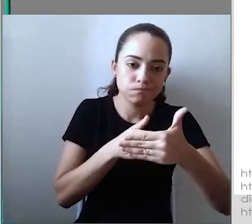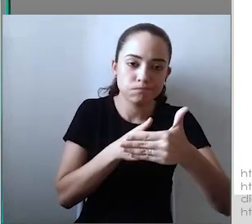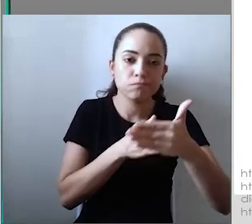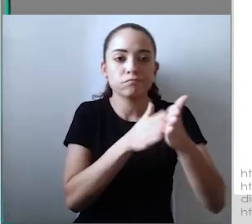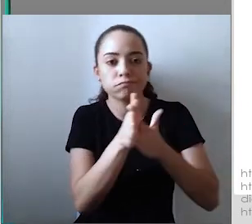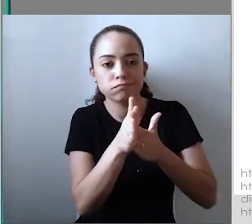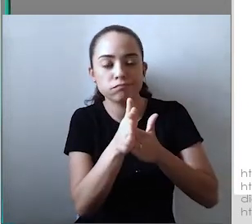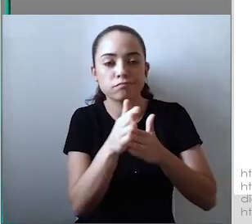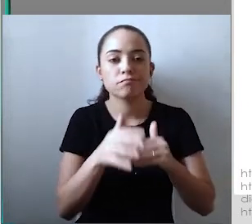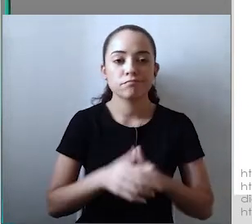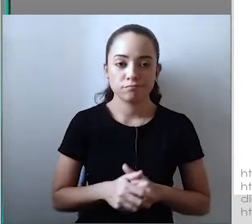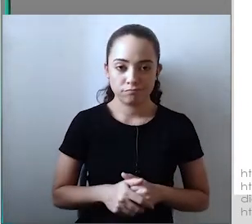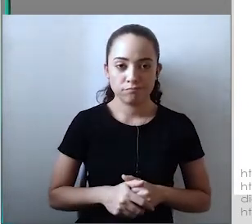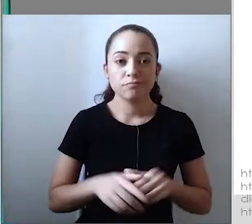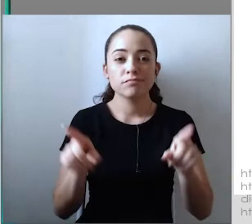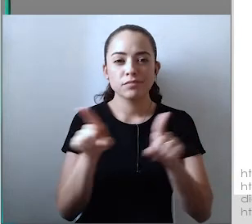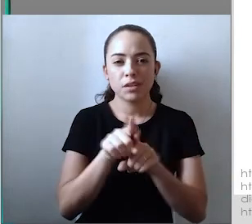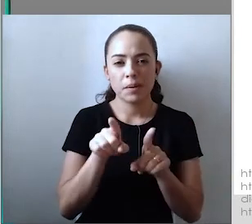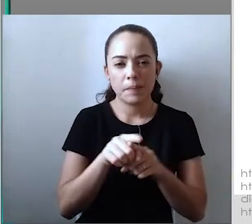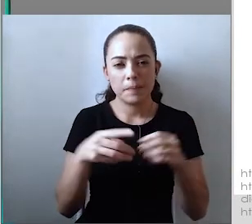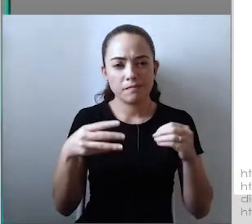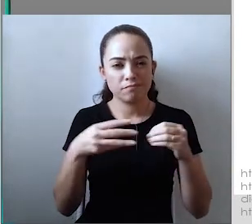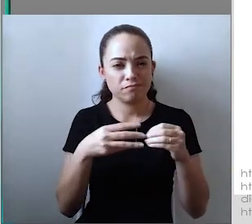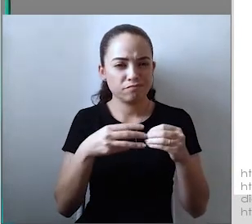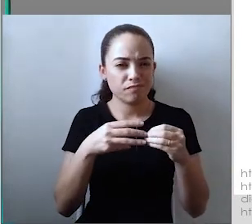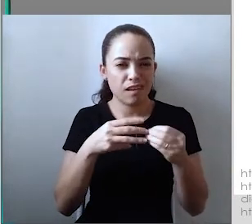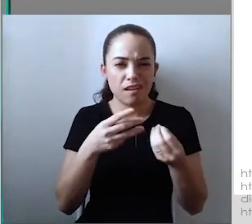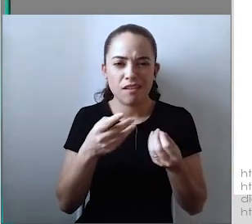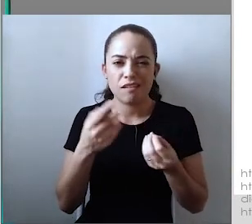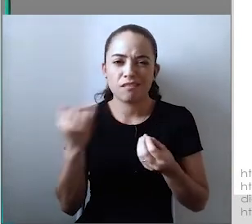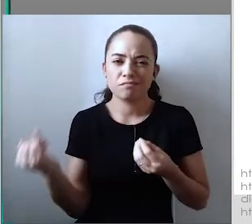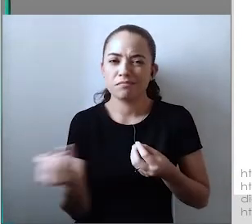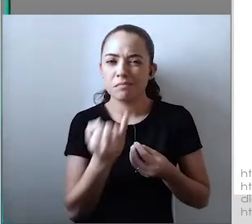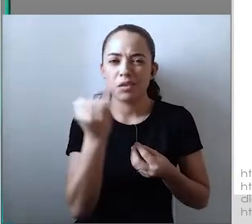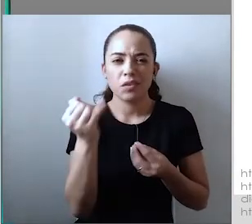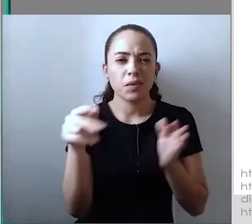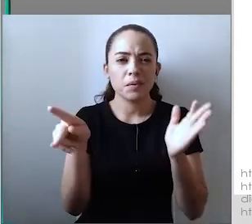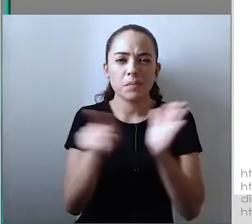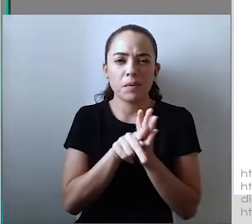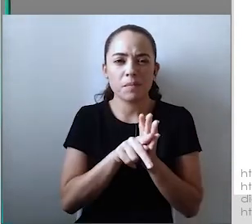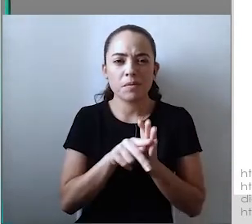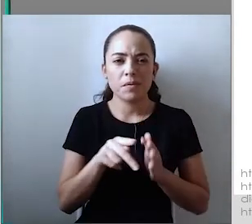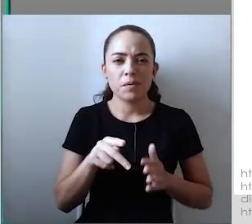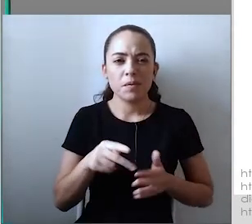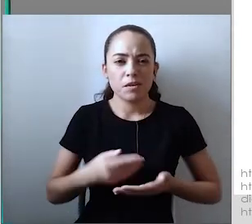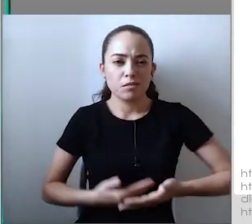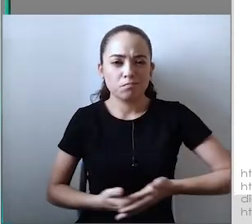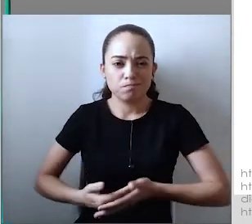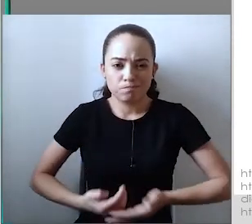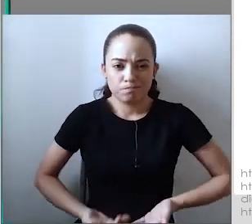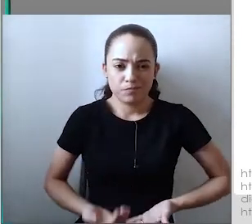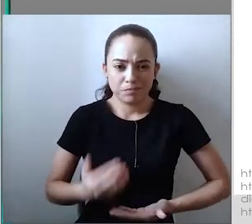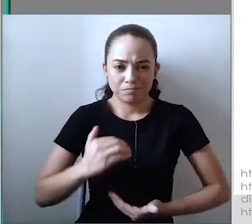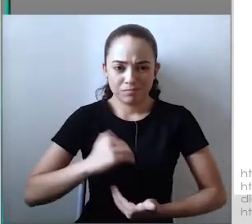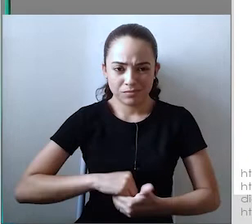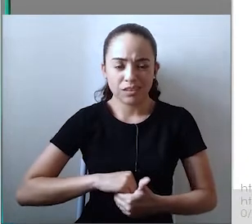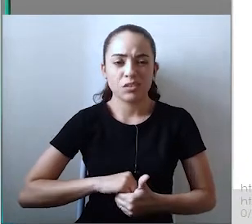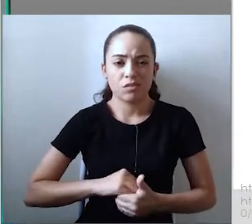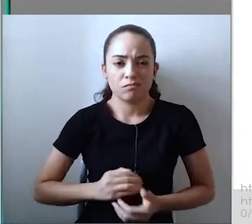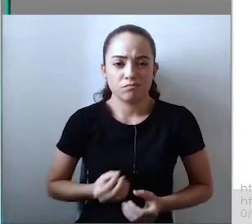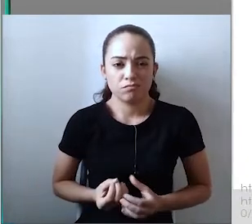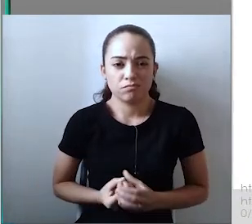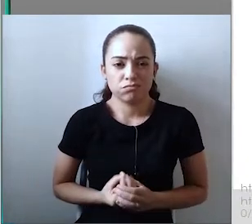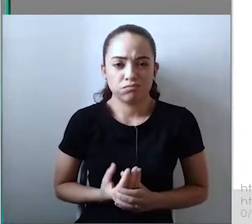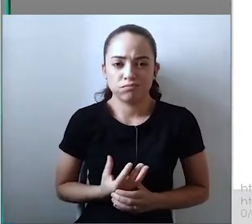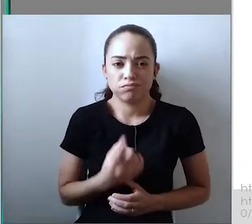controles de proliferação celular, apoptose, além de desenvolver papel importante na angiogênese embrionária.